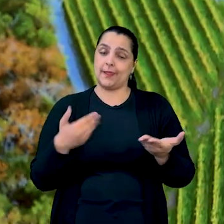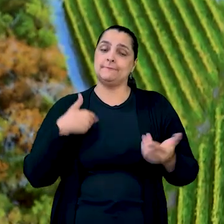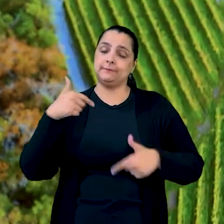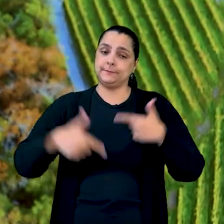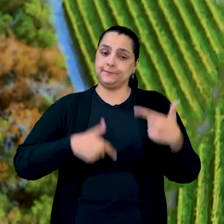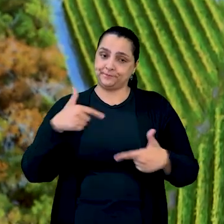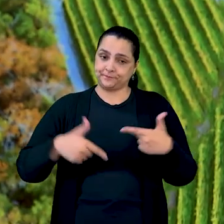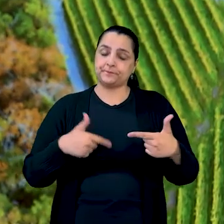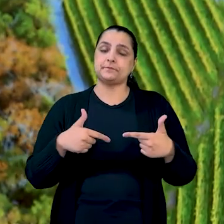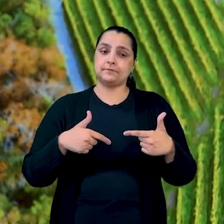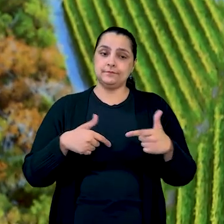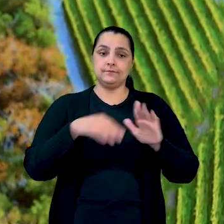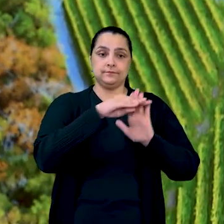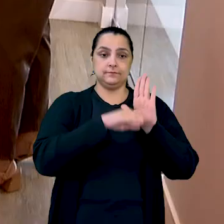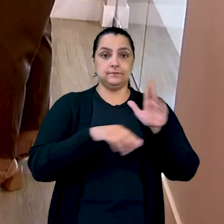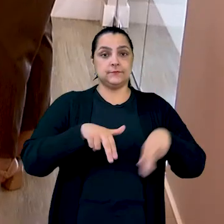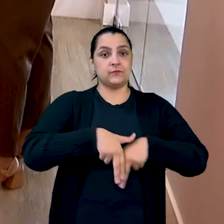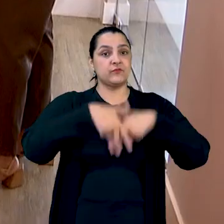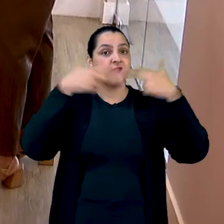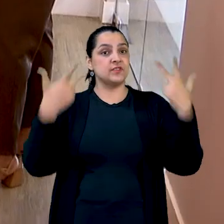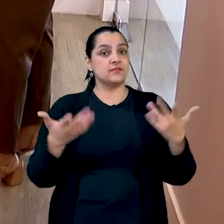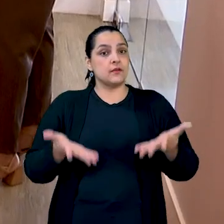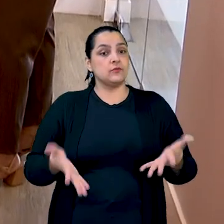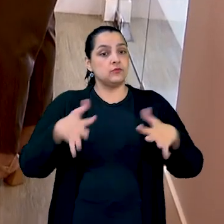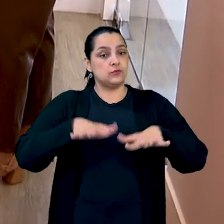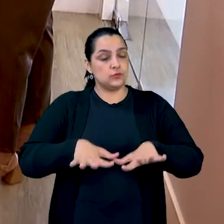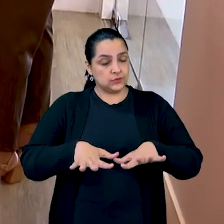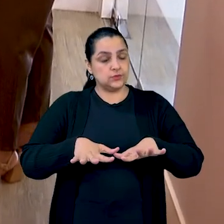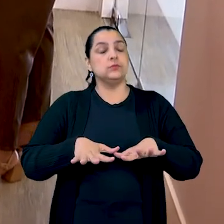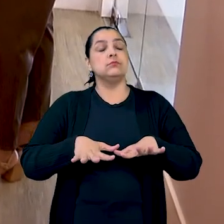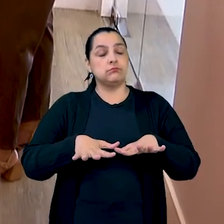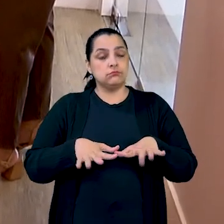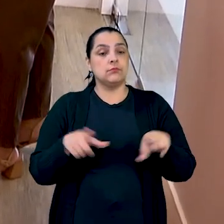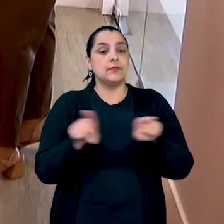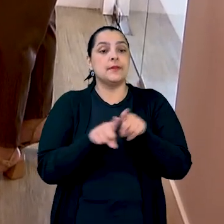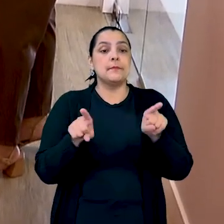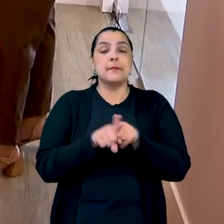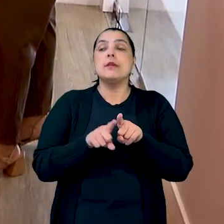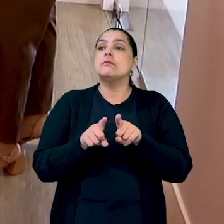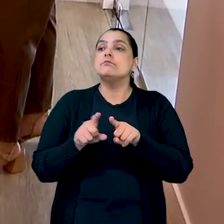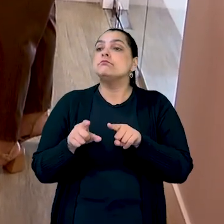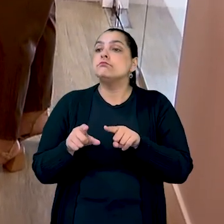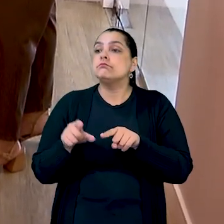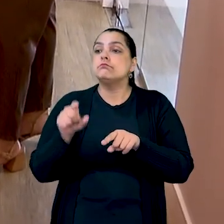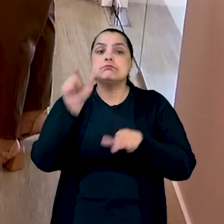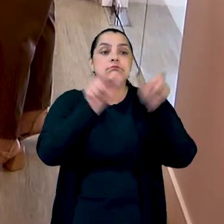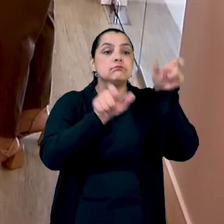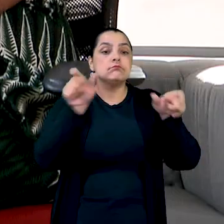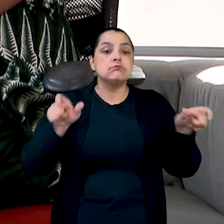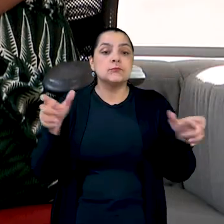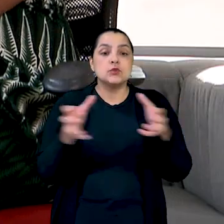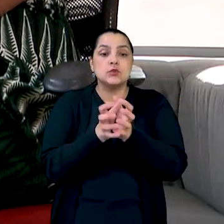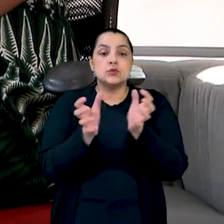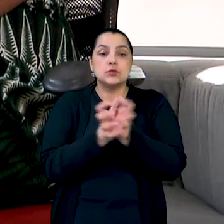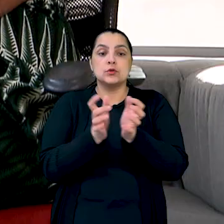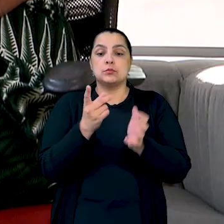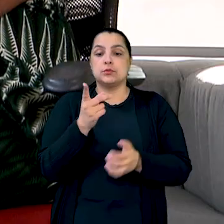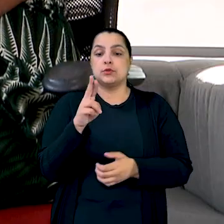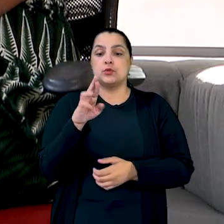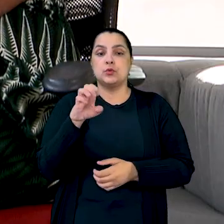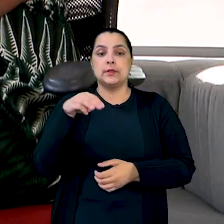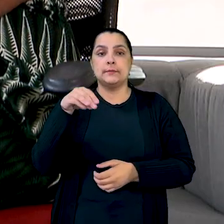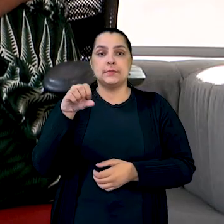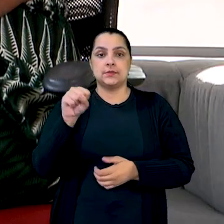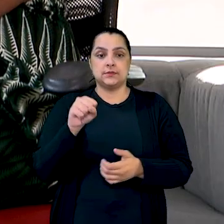Hoje eu trabalho com a pauta de diversidade e inclusão e atração de talentos do Grupo